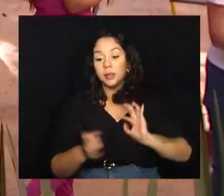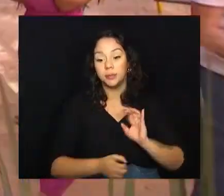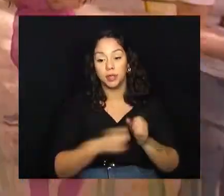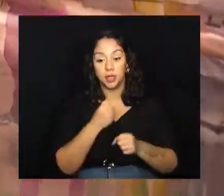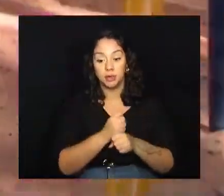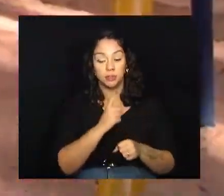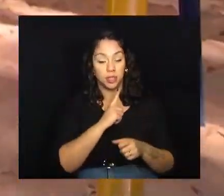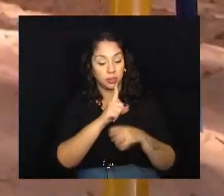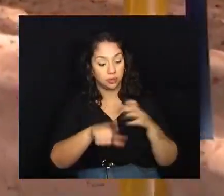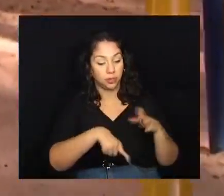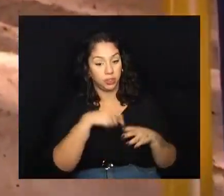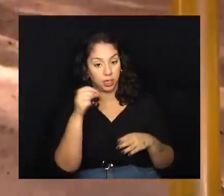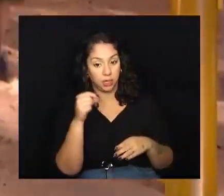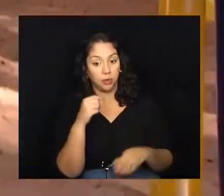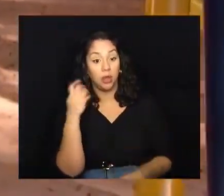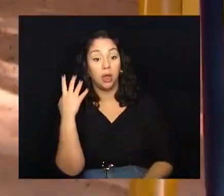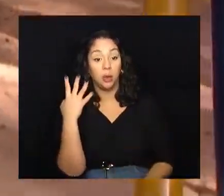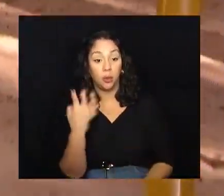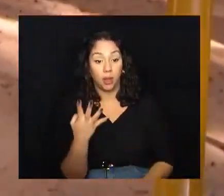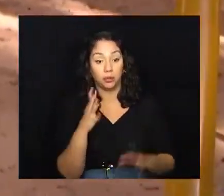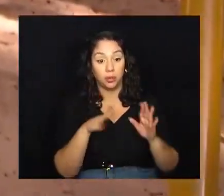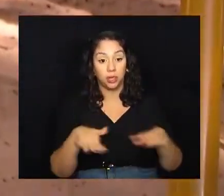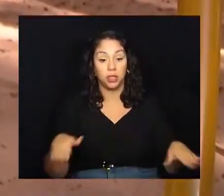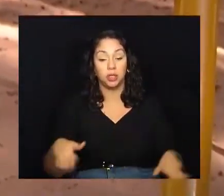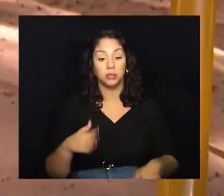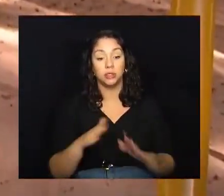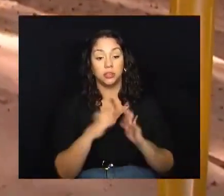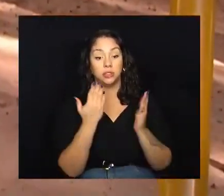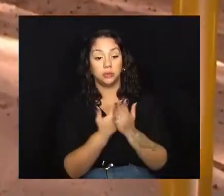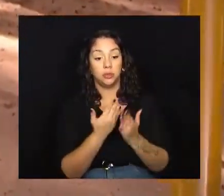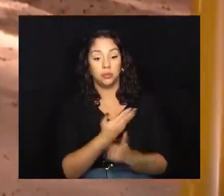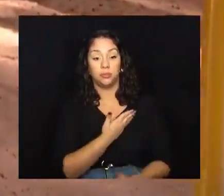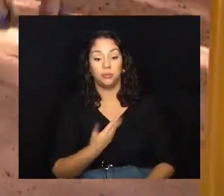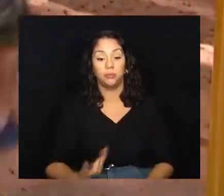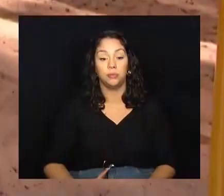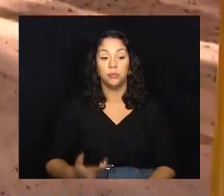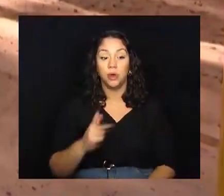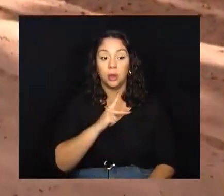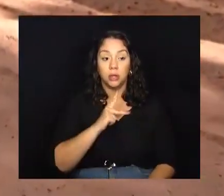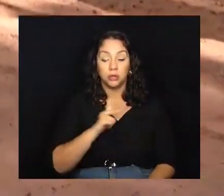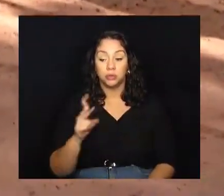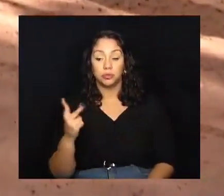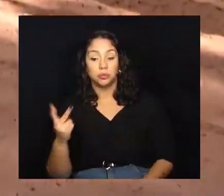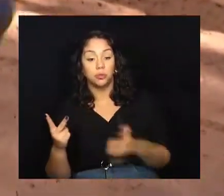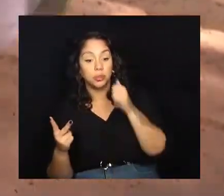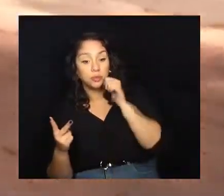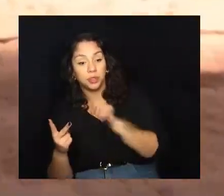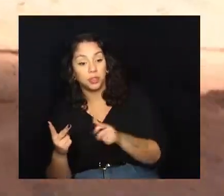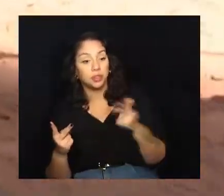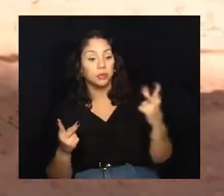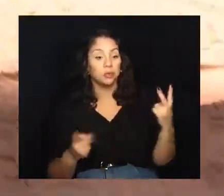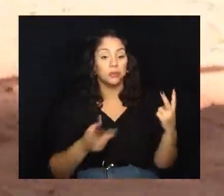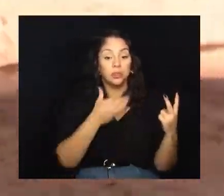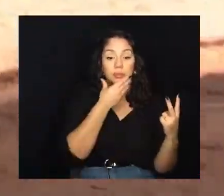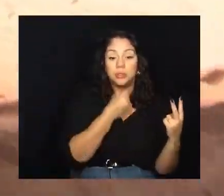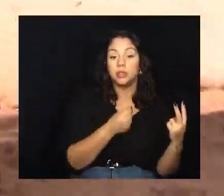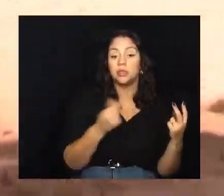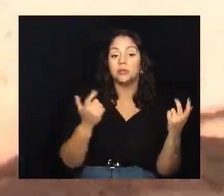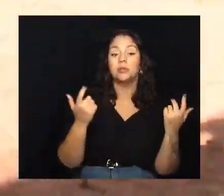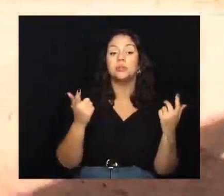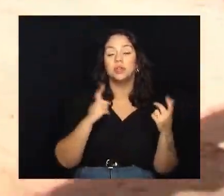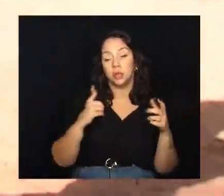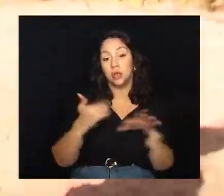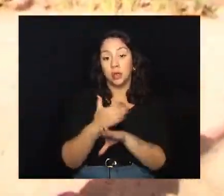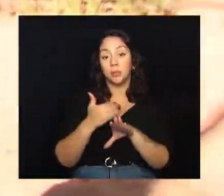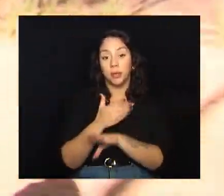um sorteio quatro crianças de escolas públicas e privadas sendo dois meninos e duas meninas no comitê